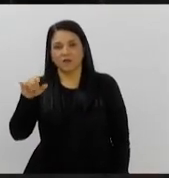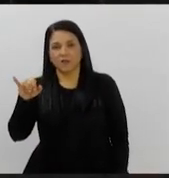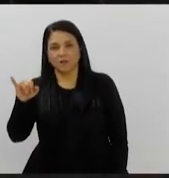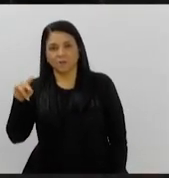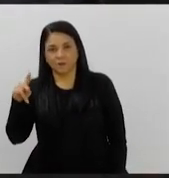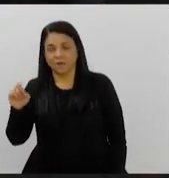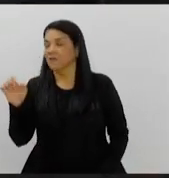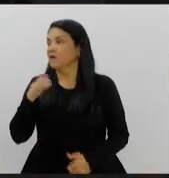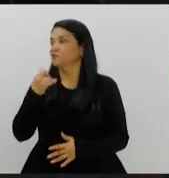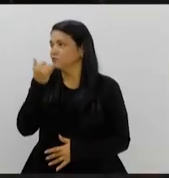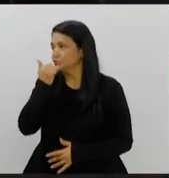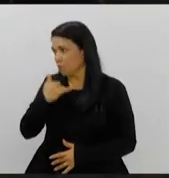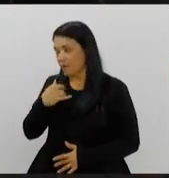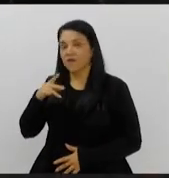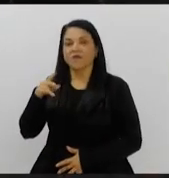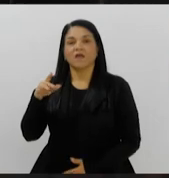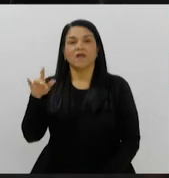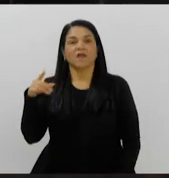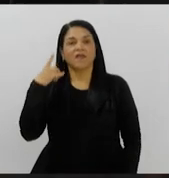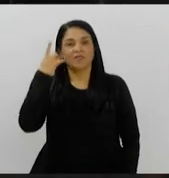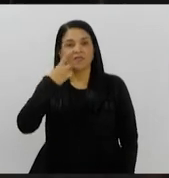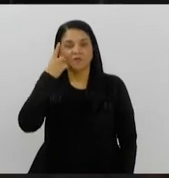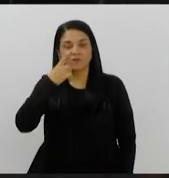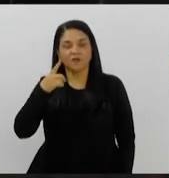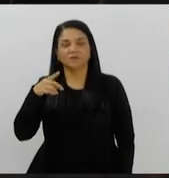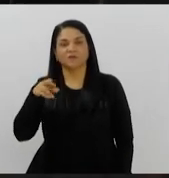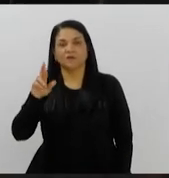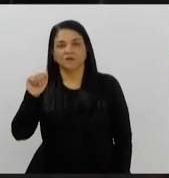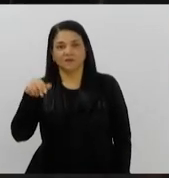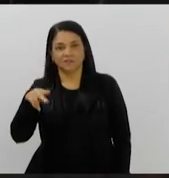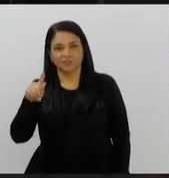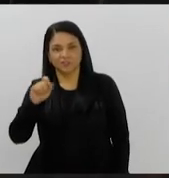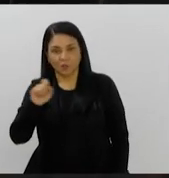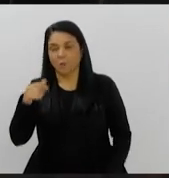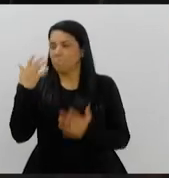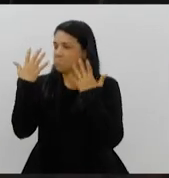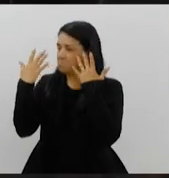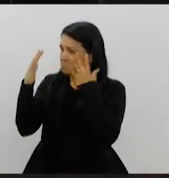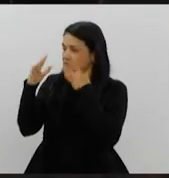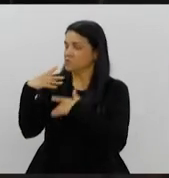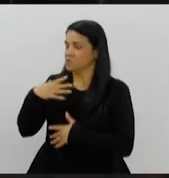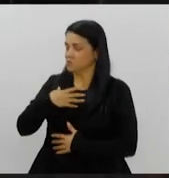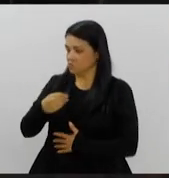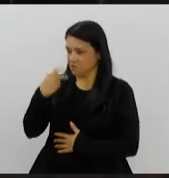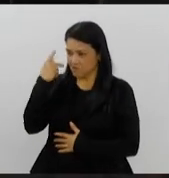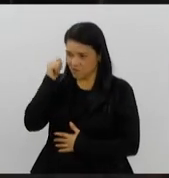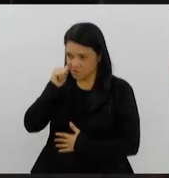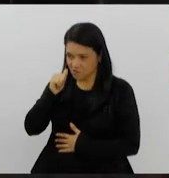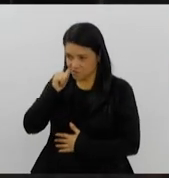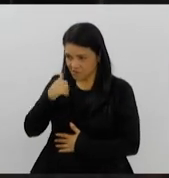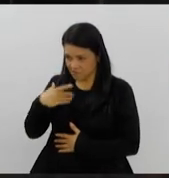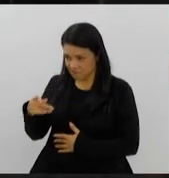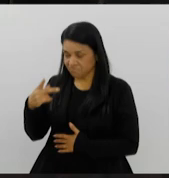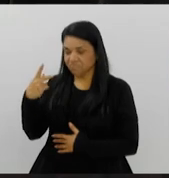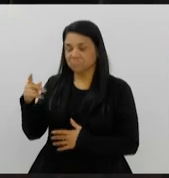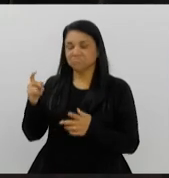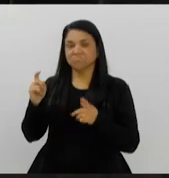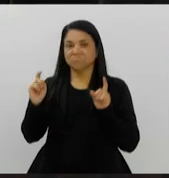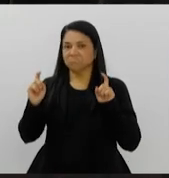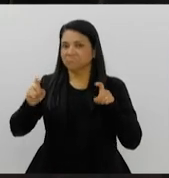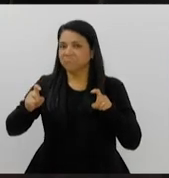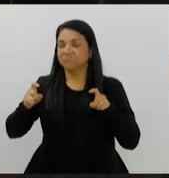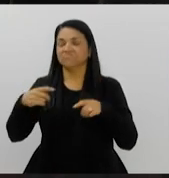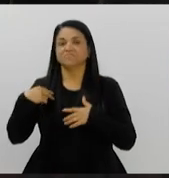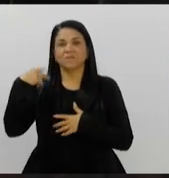Tiago Rangel, parabenizar aí que a sua filha ocupa uma cadeira de vereança numa cidade tão importante como de